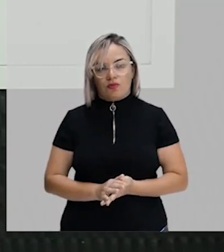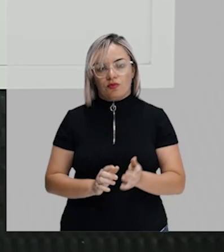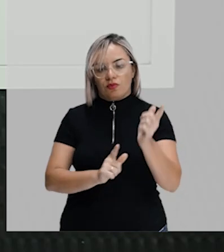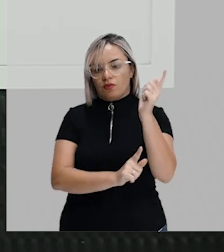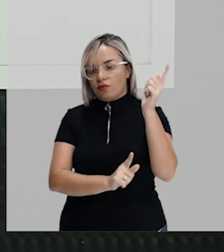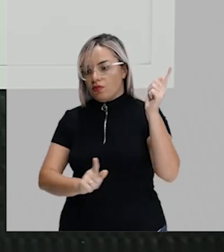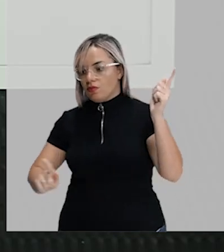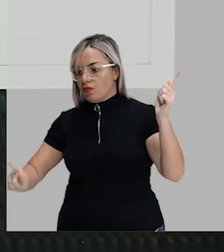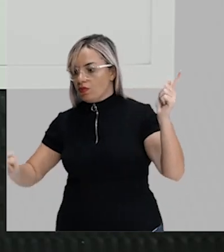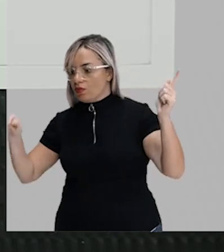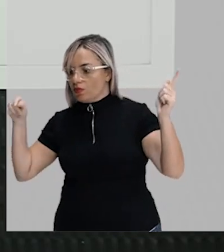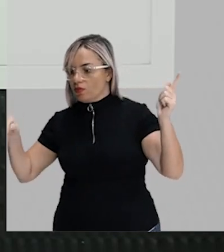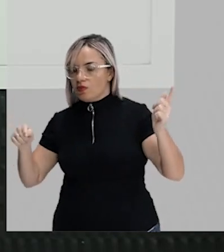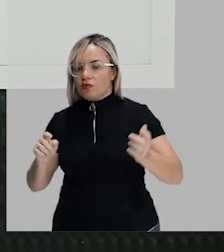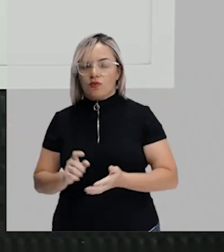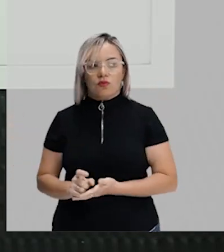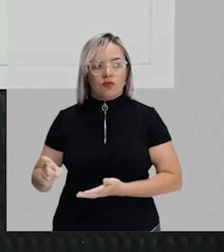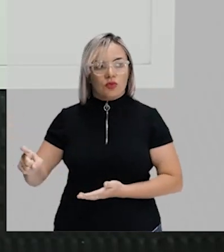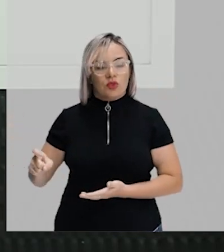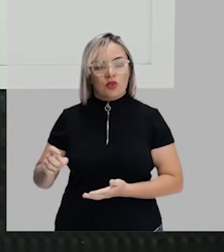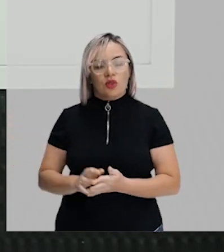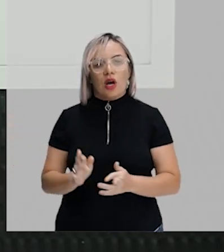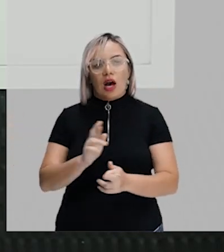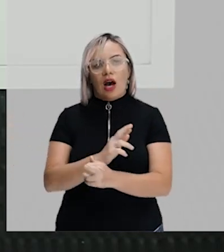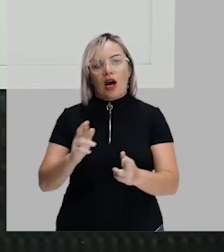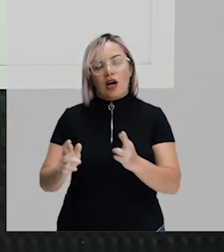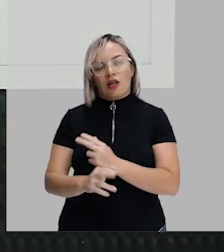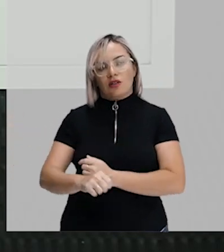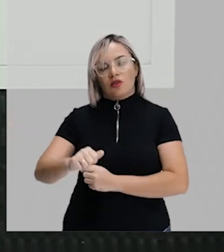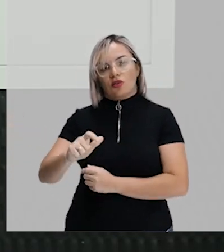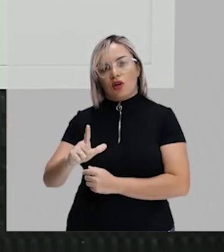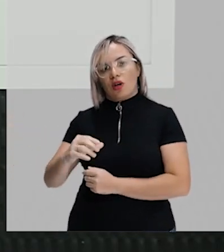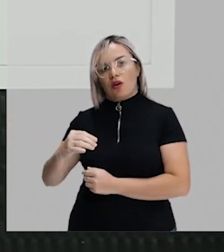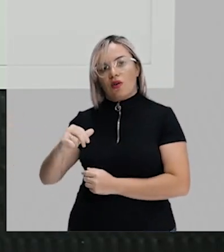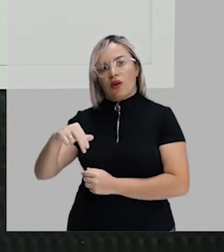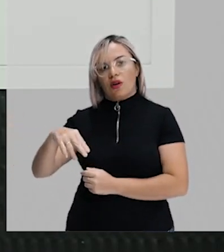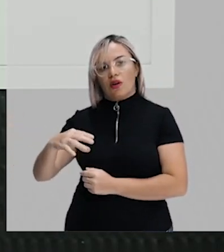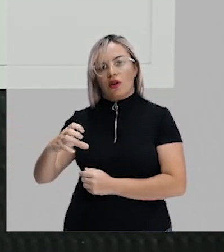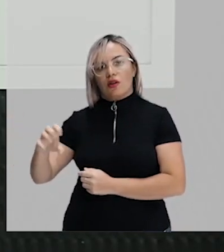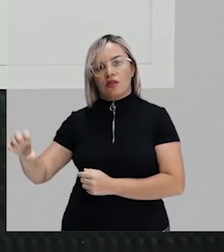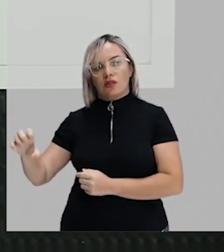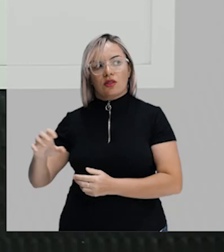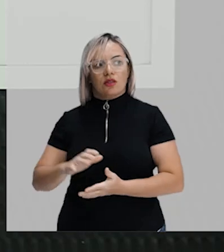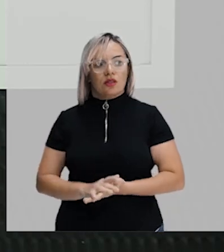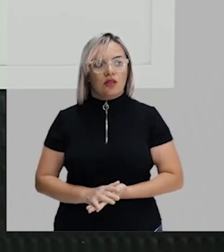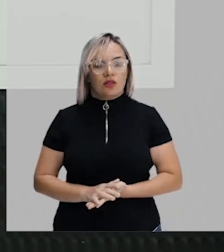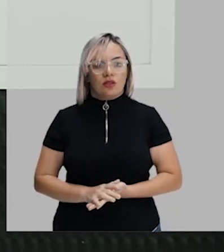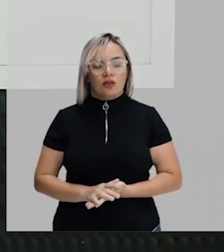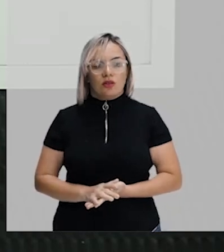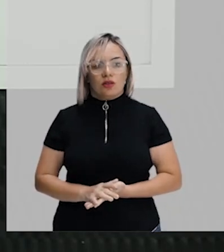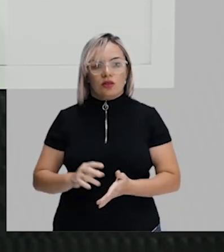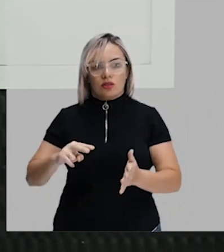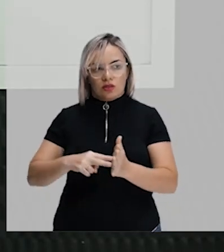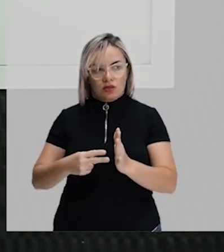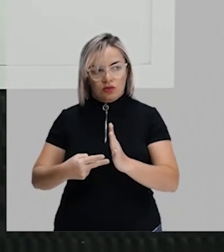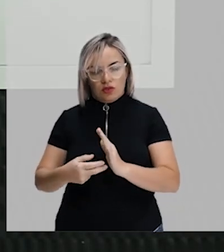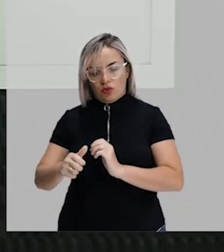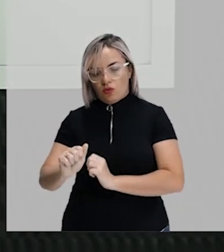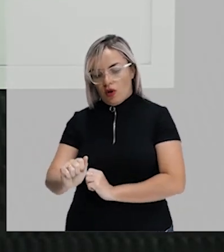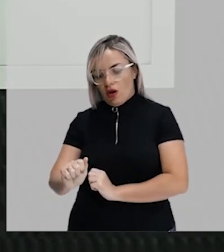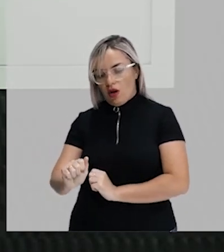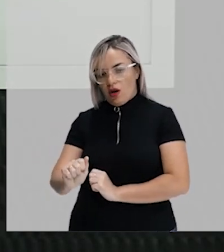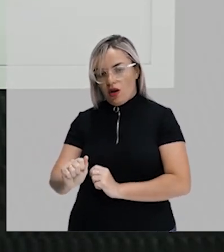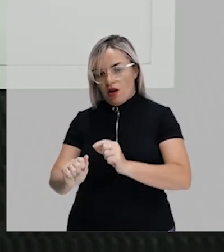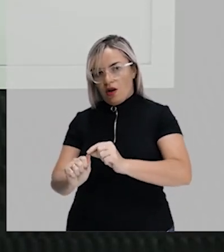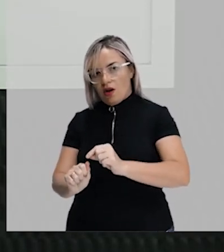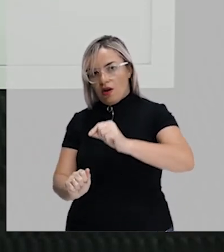alcance. Certo? Vou chamar aqui de A, o alcance. Certo? Então, o Vx,